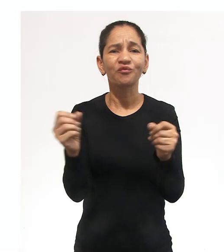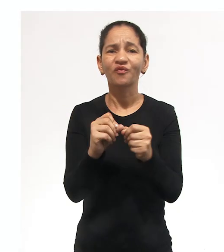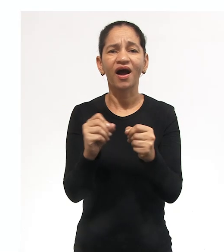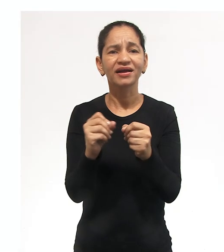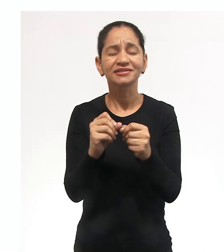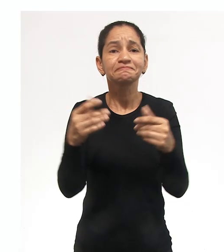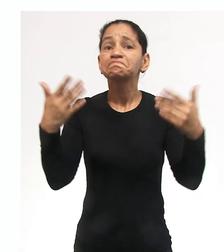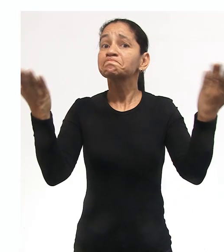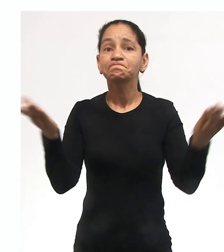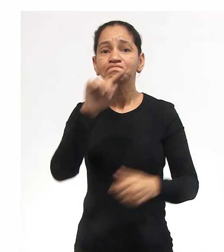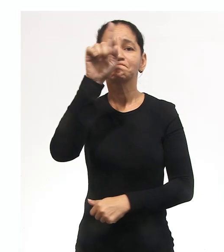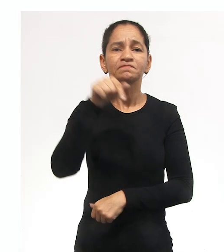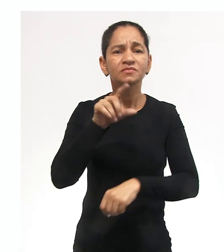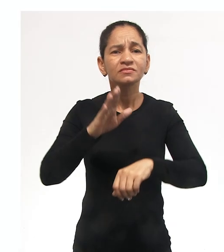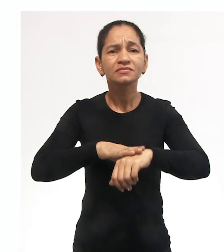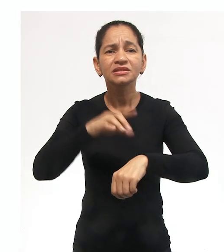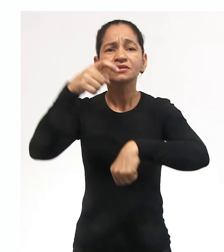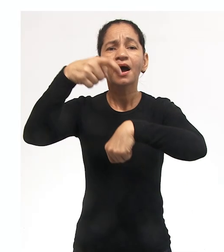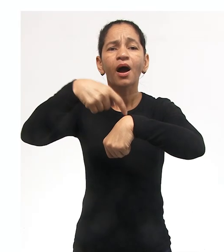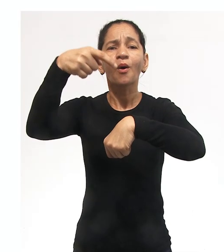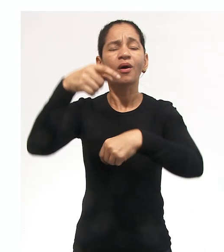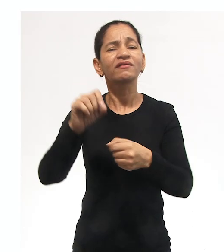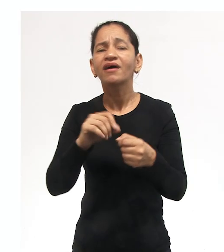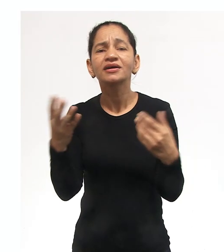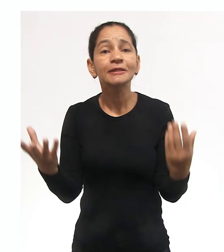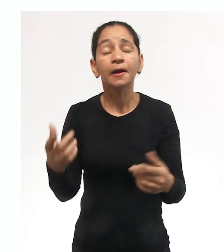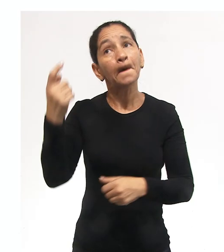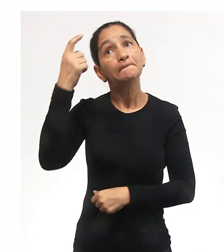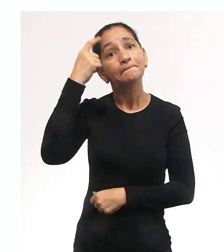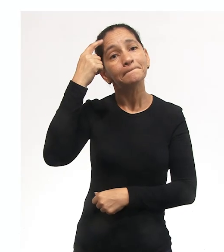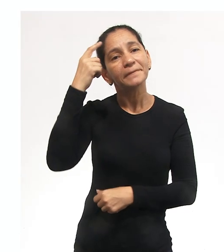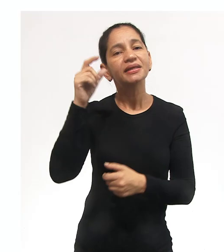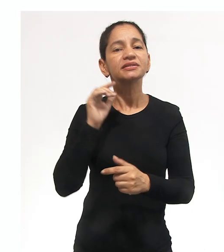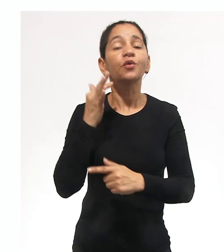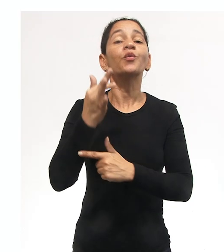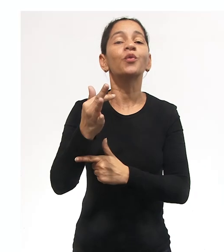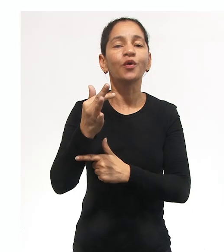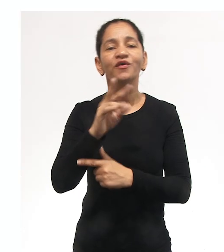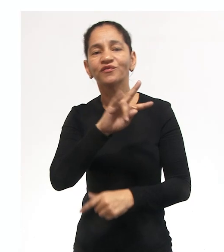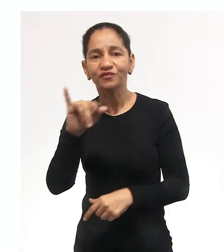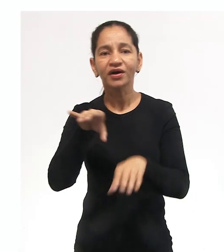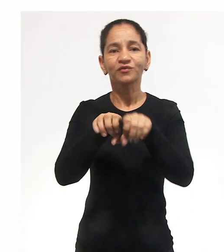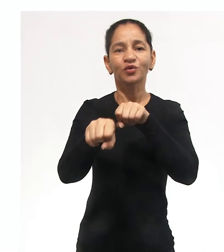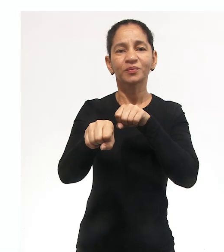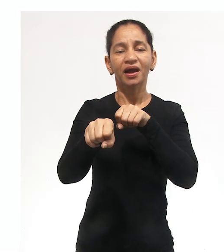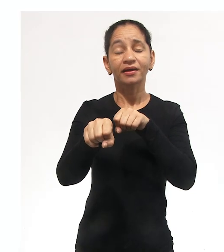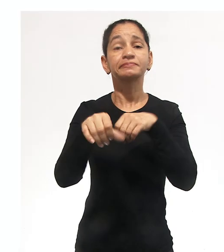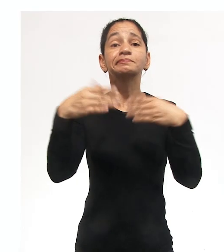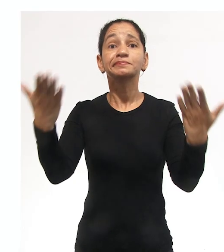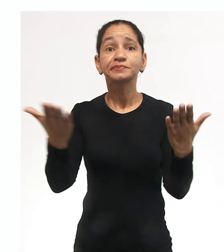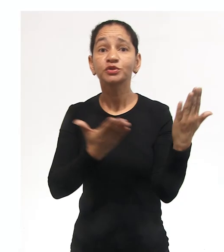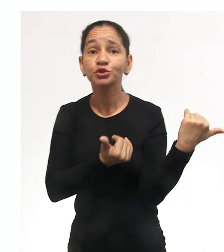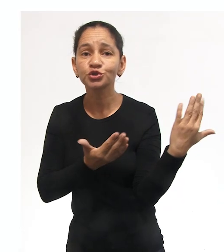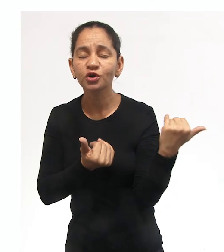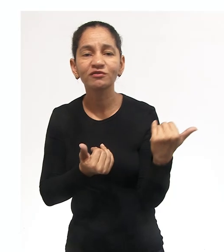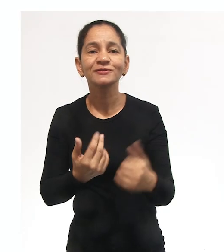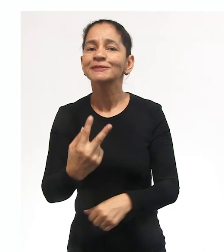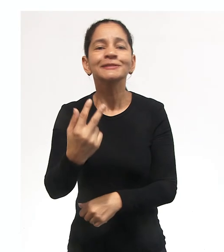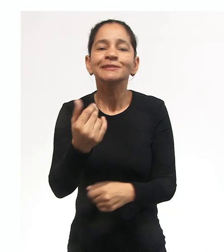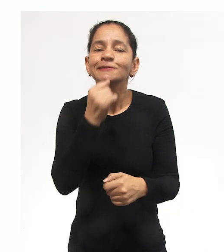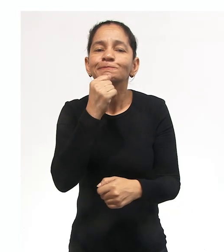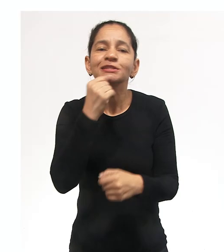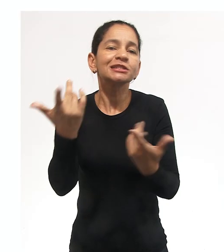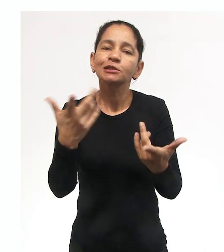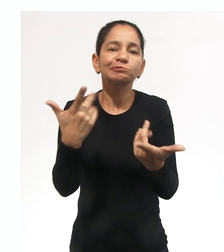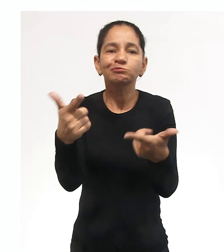isso? Como vocês fazem isso na sala de aula? Ou então, como vocês pensam fazer? Jovens e adultos que não